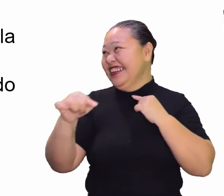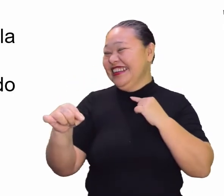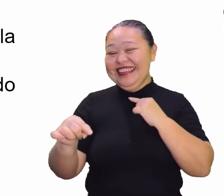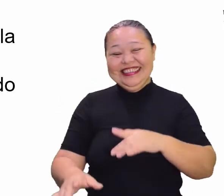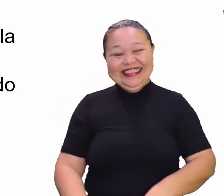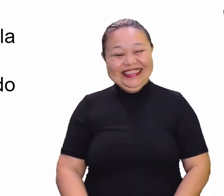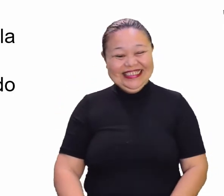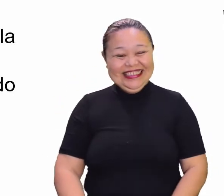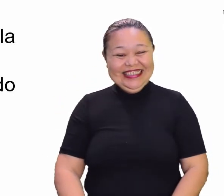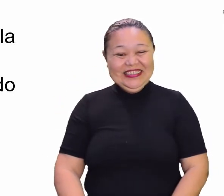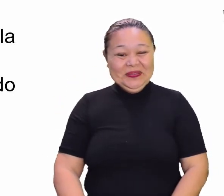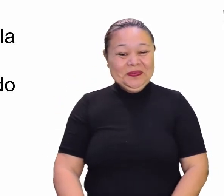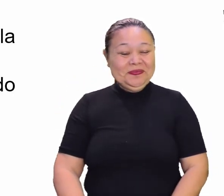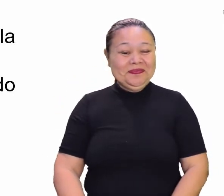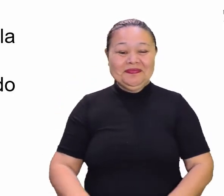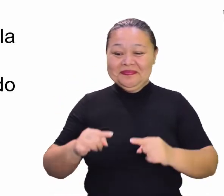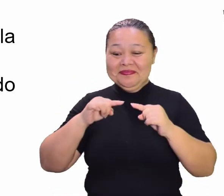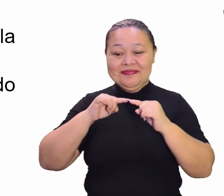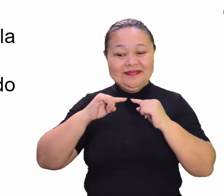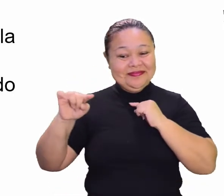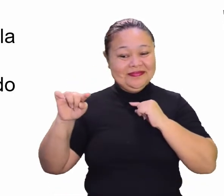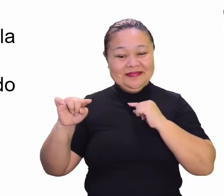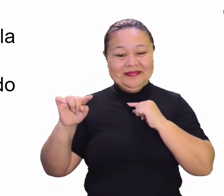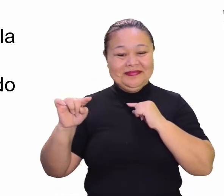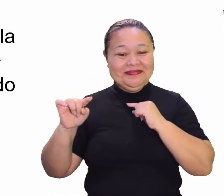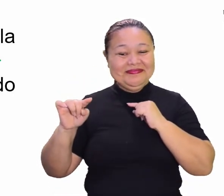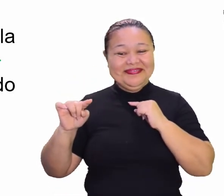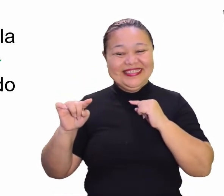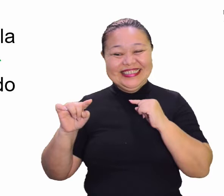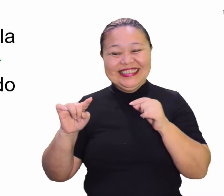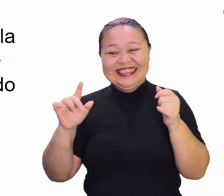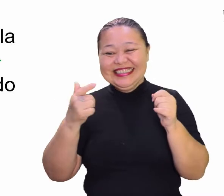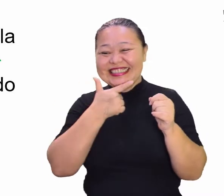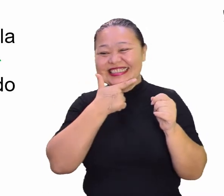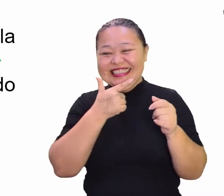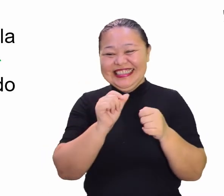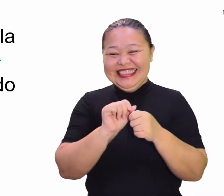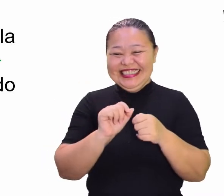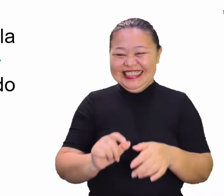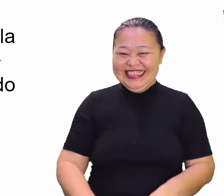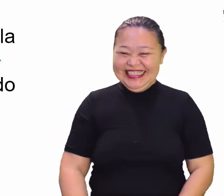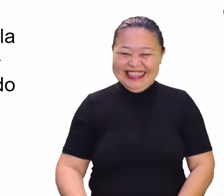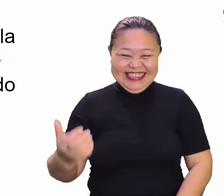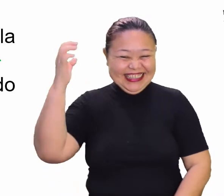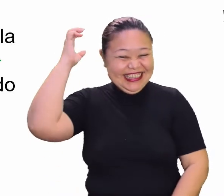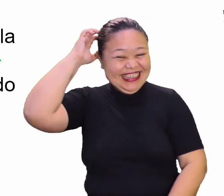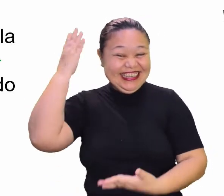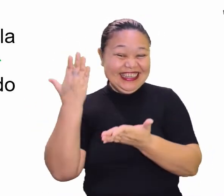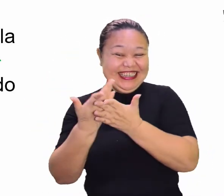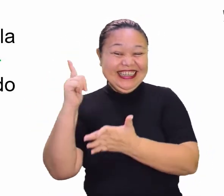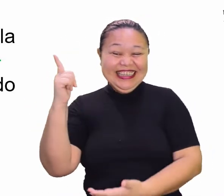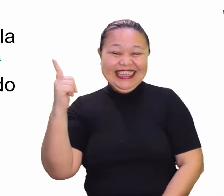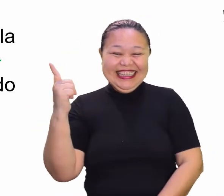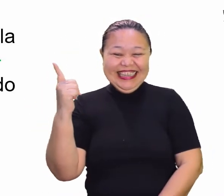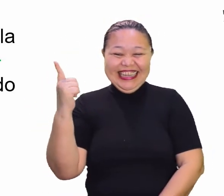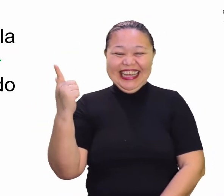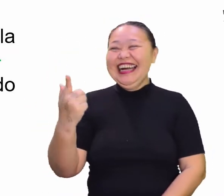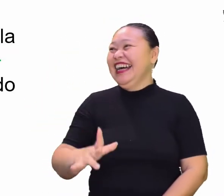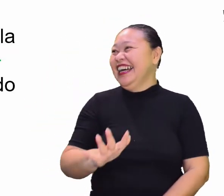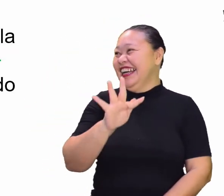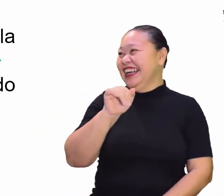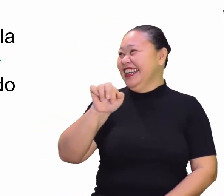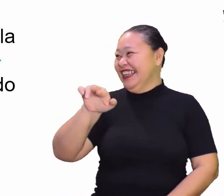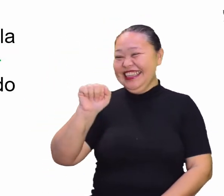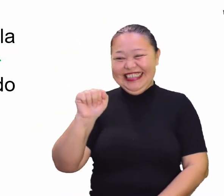fora. Fora de contexto, né? Fora de contexto. Até a cancela Aldelinda Rio, oh, meu Deus do céu, essa Aldelinda está estudando geografia com a gente. Ela vai ficar